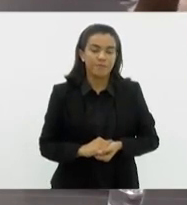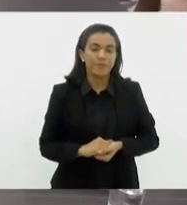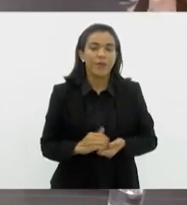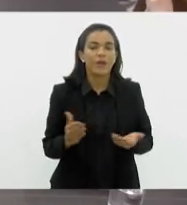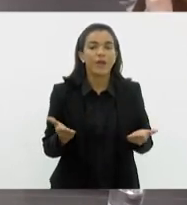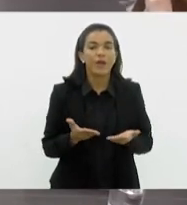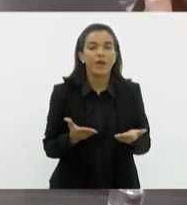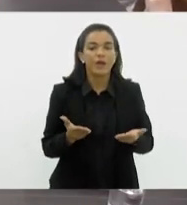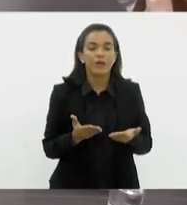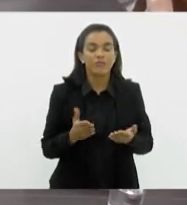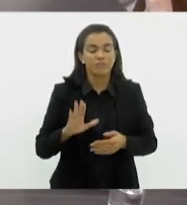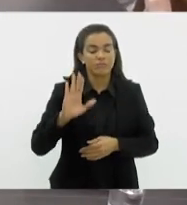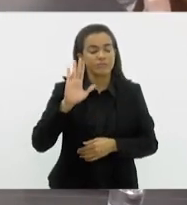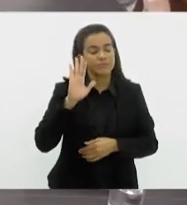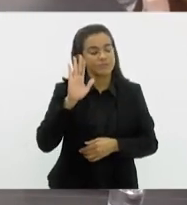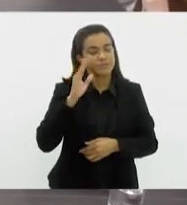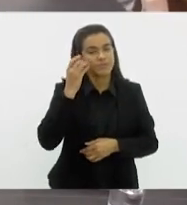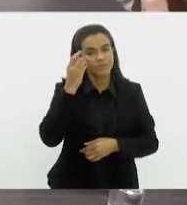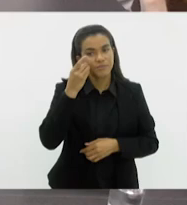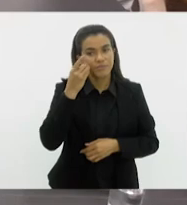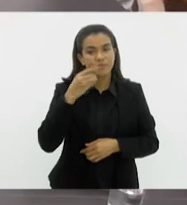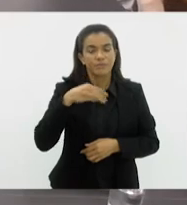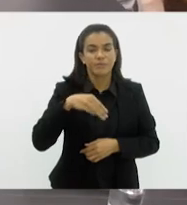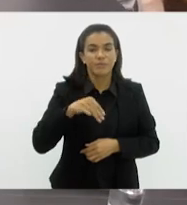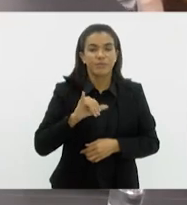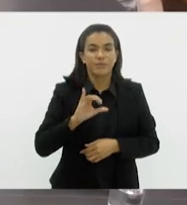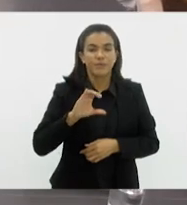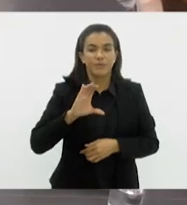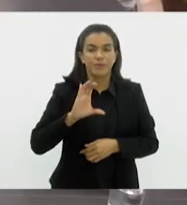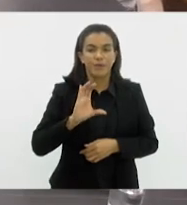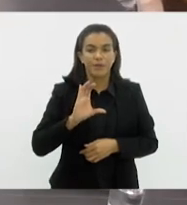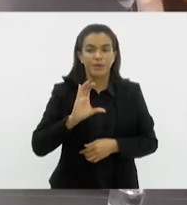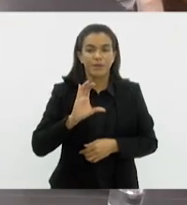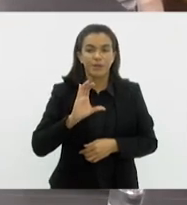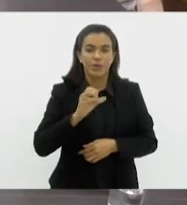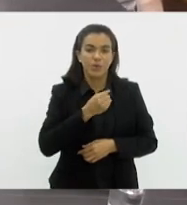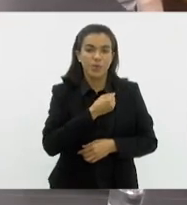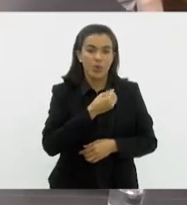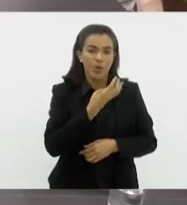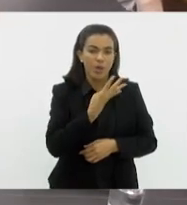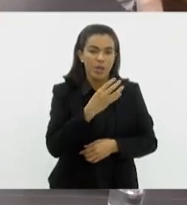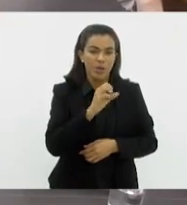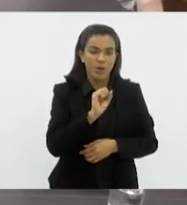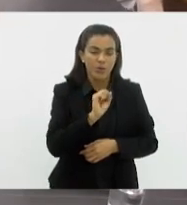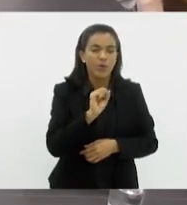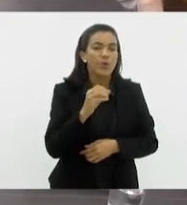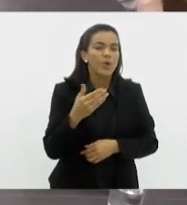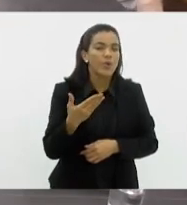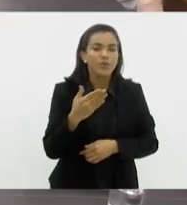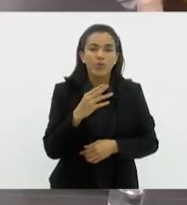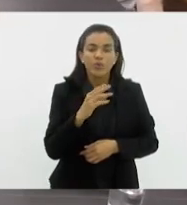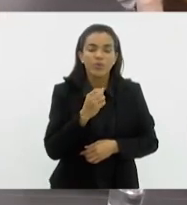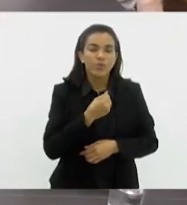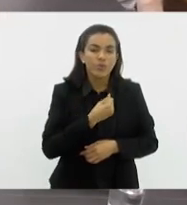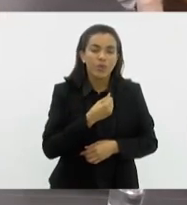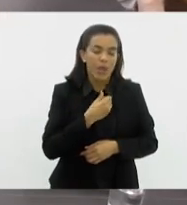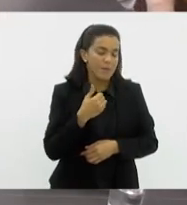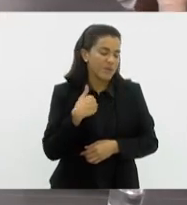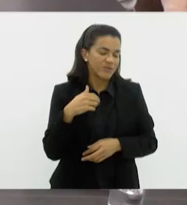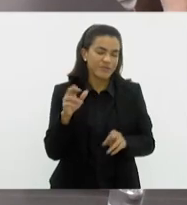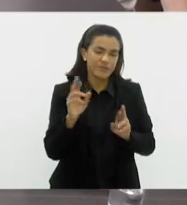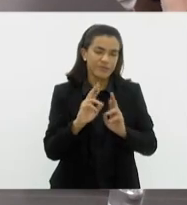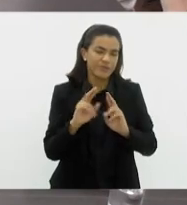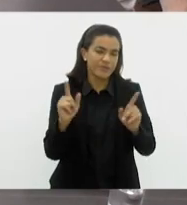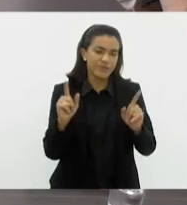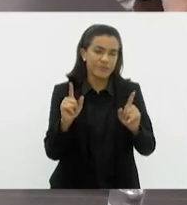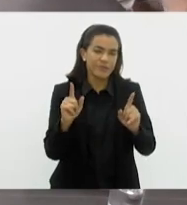ao... Pela ordem, presidente. Pela ordem, tem a do deputado Luiz Paulo, presidente. 48. A de Vossa Excelência, que projeto é? Não, a minha é diferente.